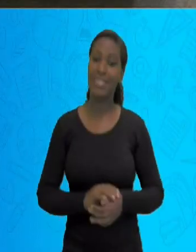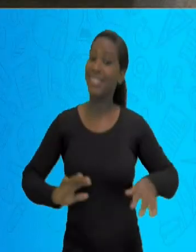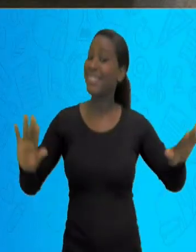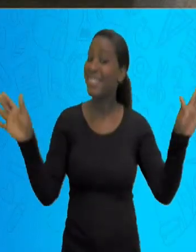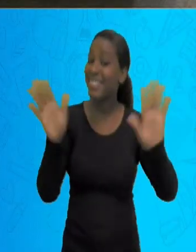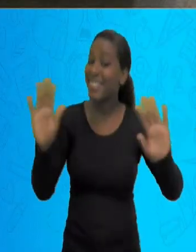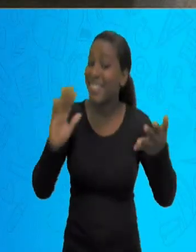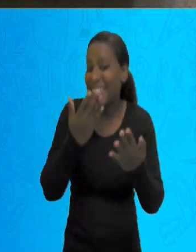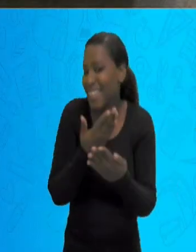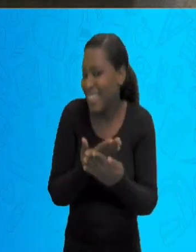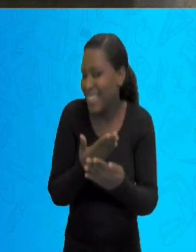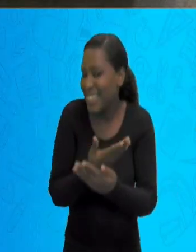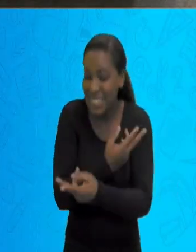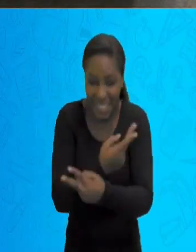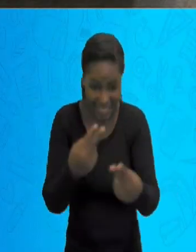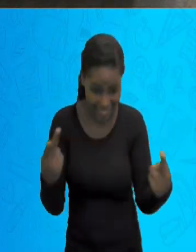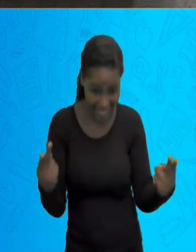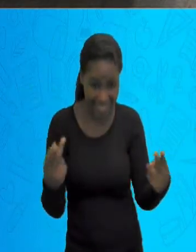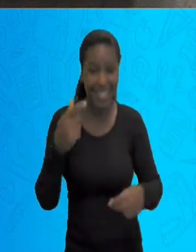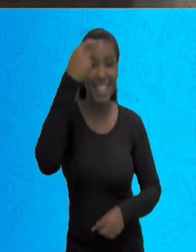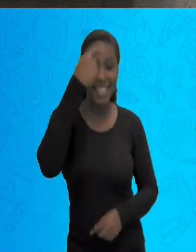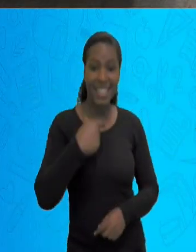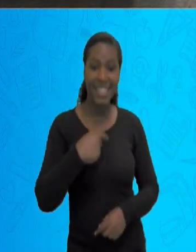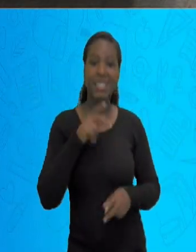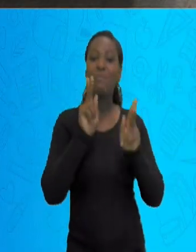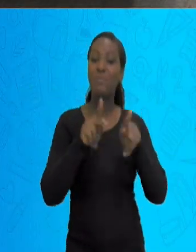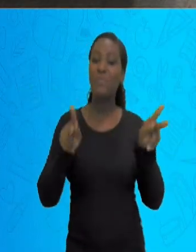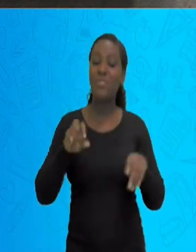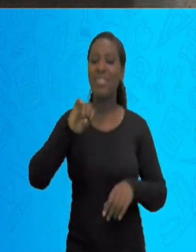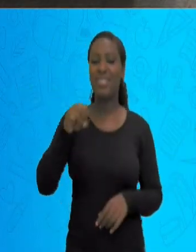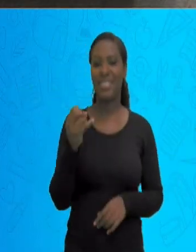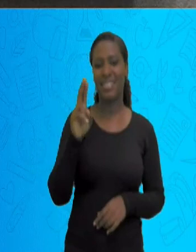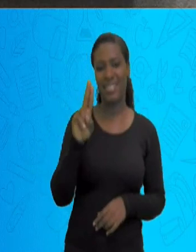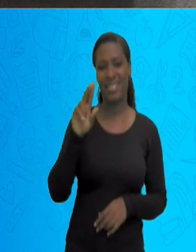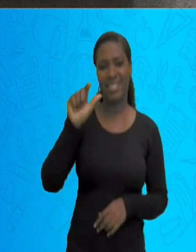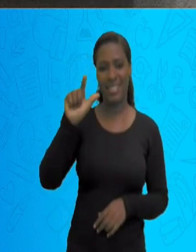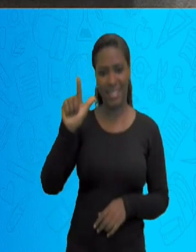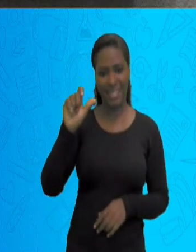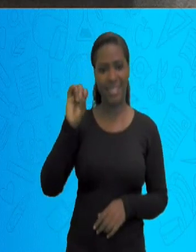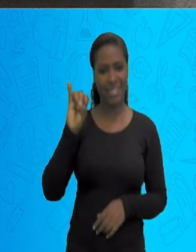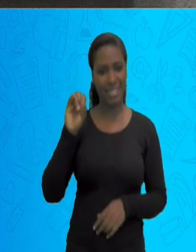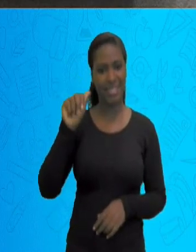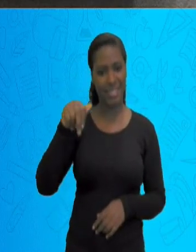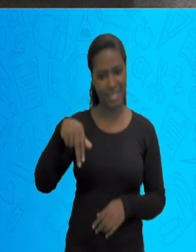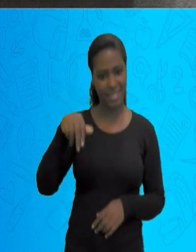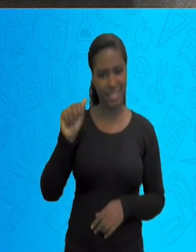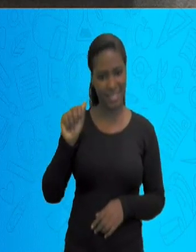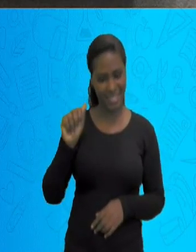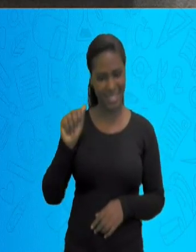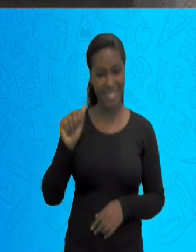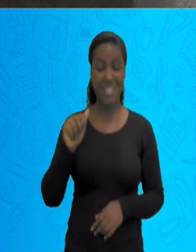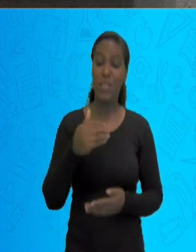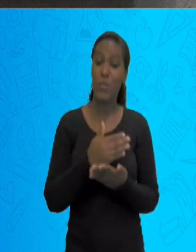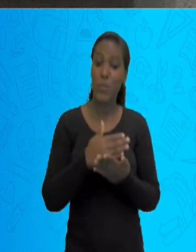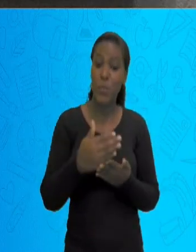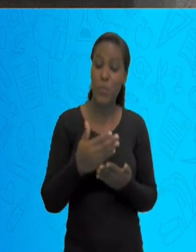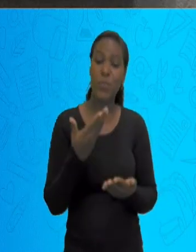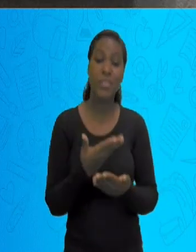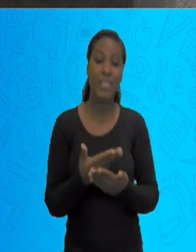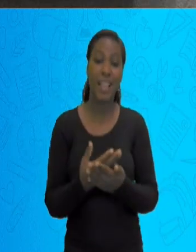Olá, estudantes! Eu sou a professora Juliana. Iniciaremos a nossa aula de língua